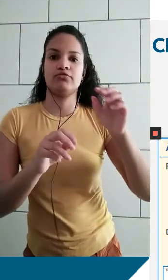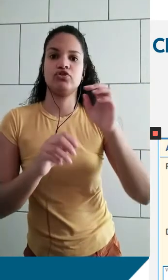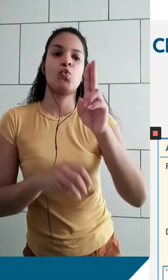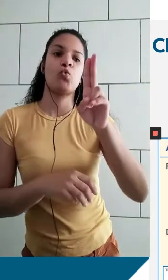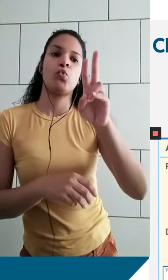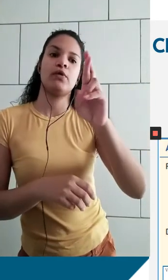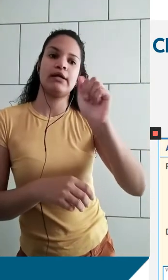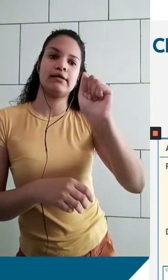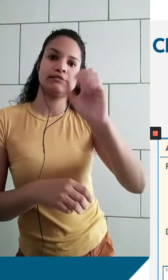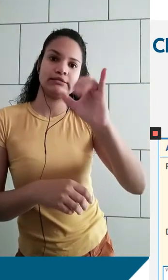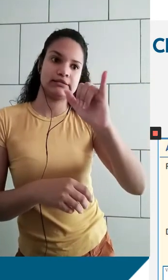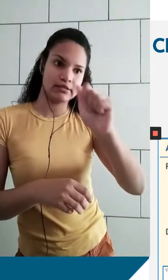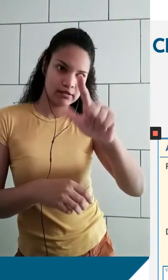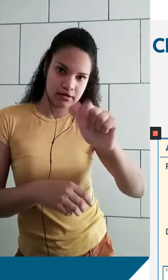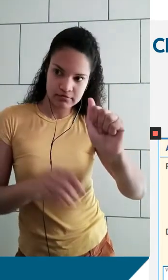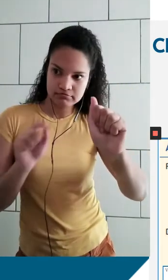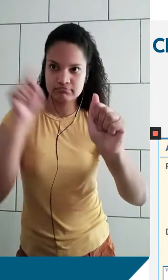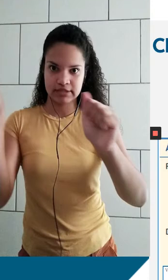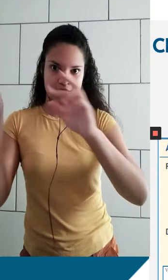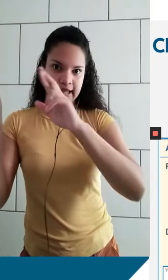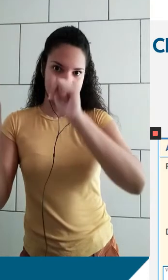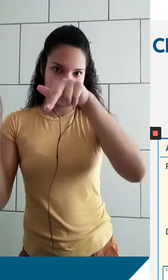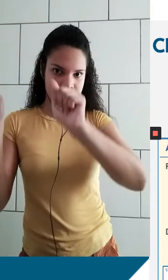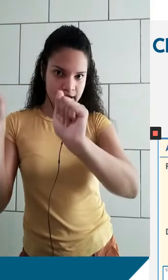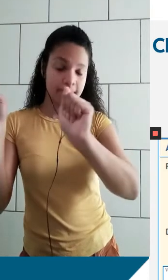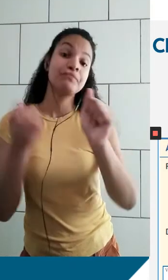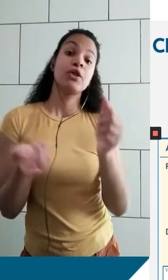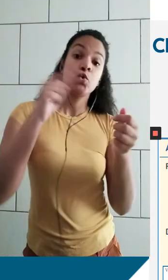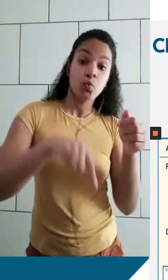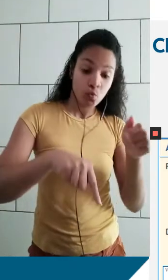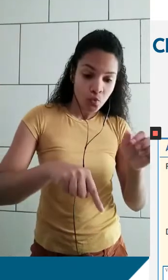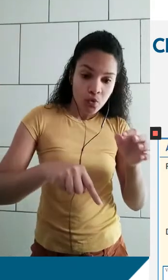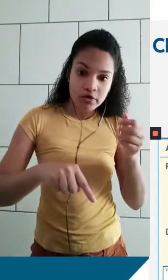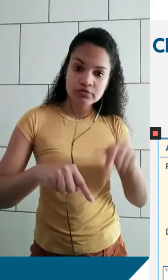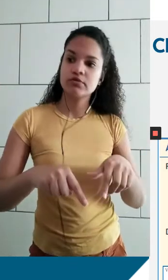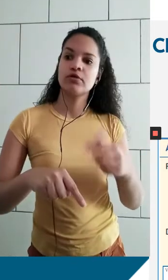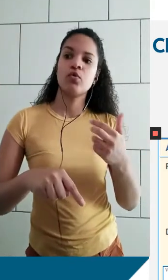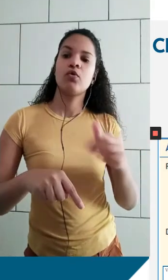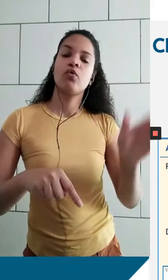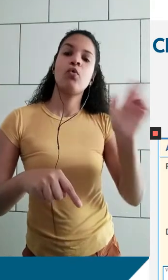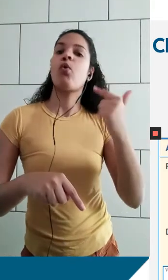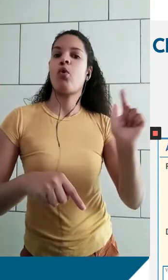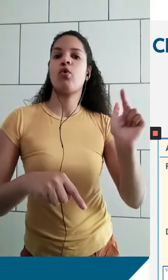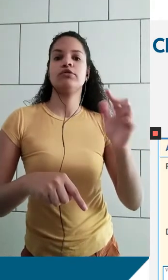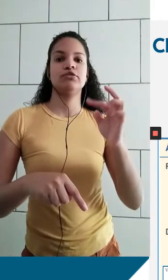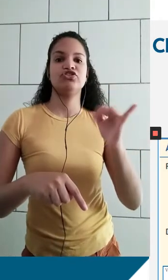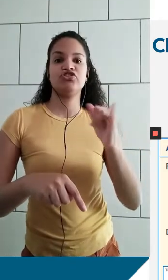da uracila, no DNA nós teremos a timina. E à direita nós temos um desenho